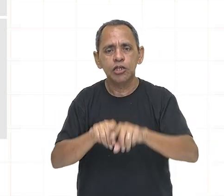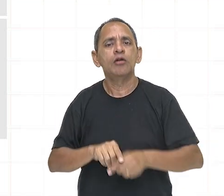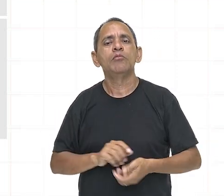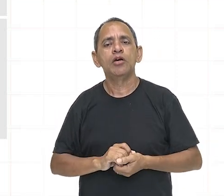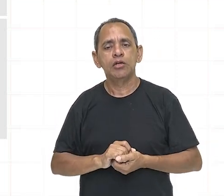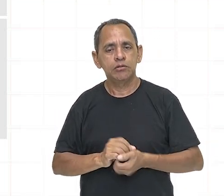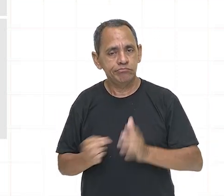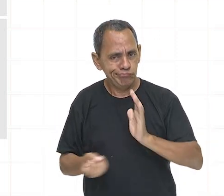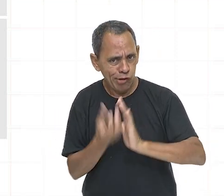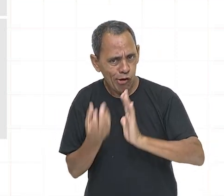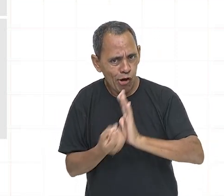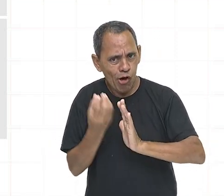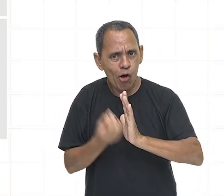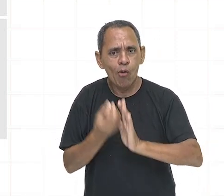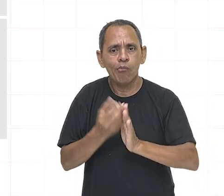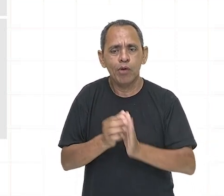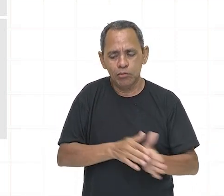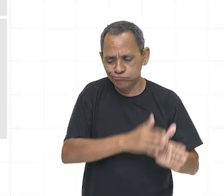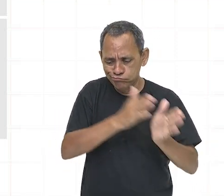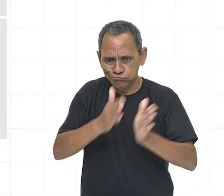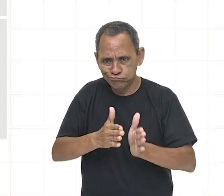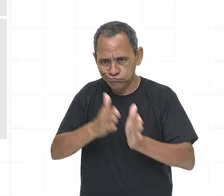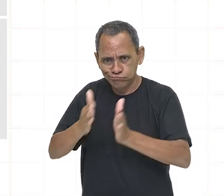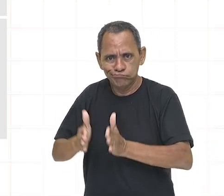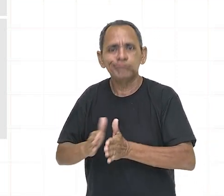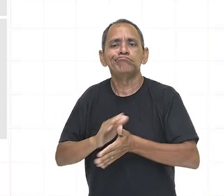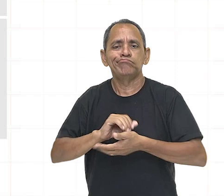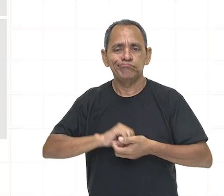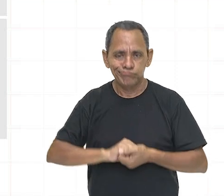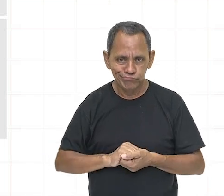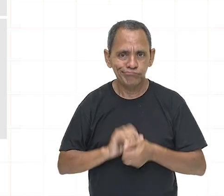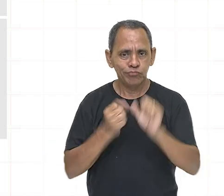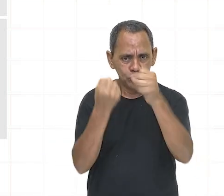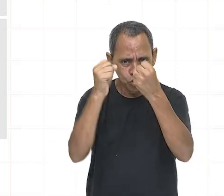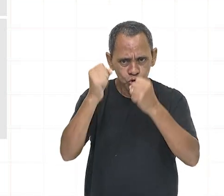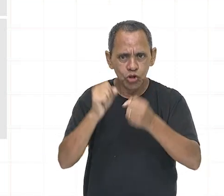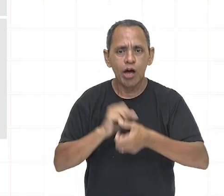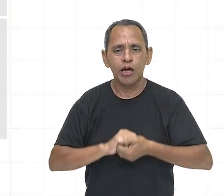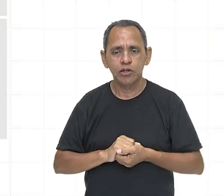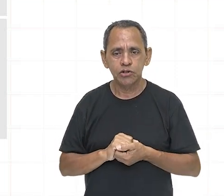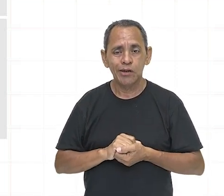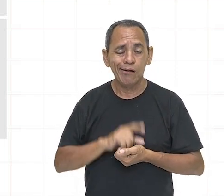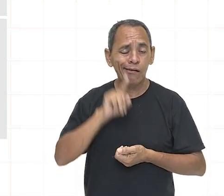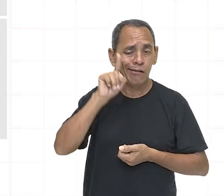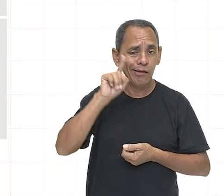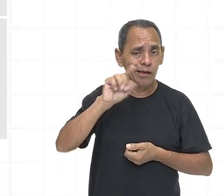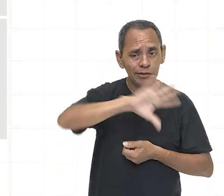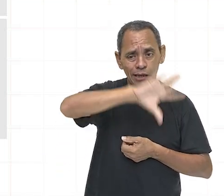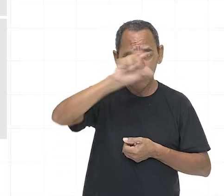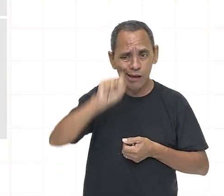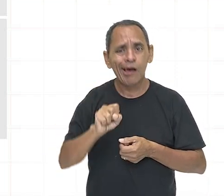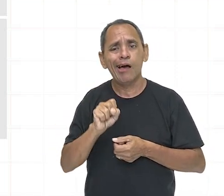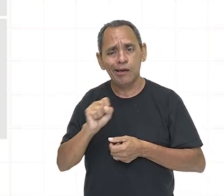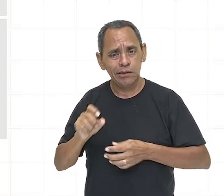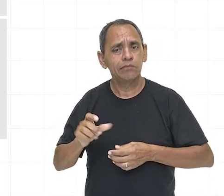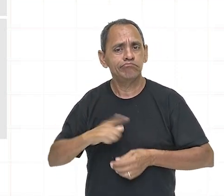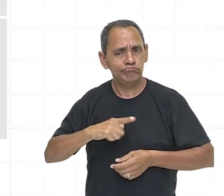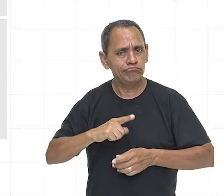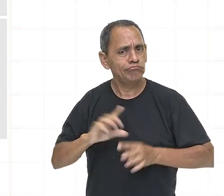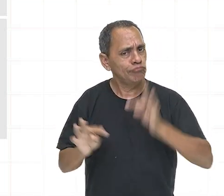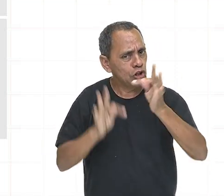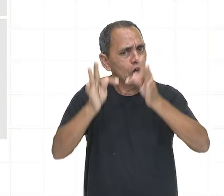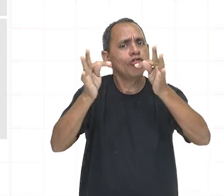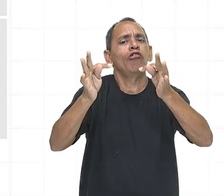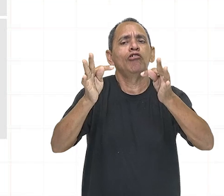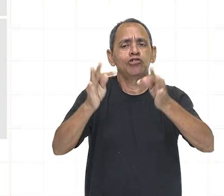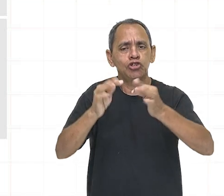tá? Então, tudo hoje em dia na Ásia, gente, é realmente uma tecnologia que às vezes a gente não tem